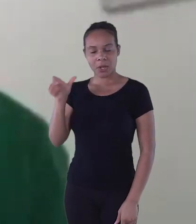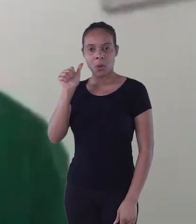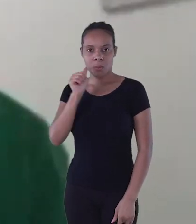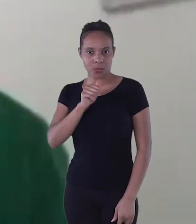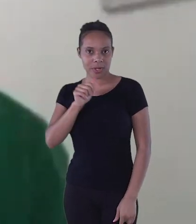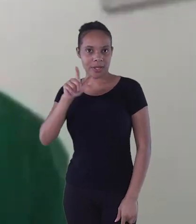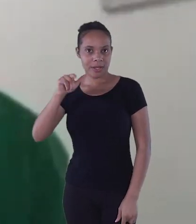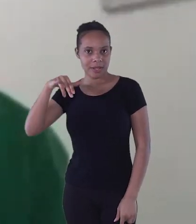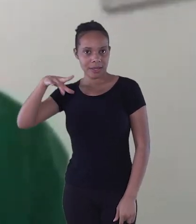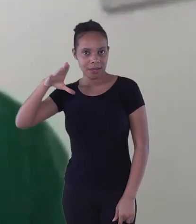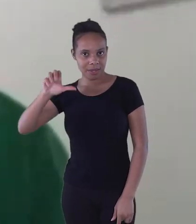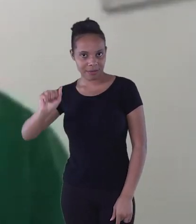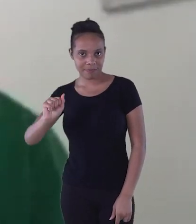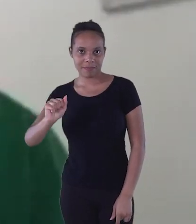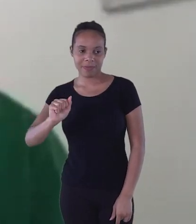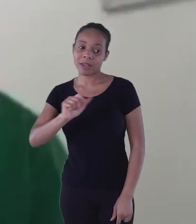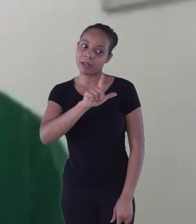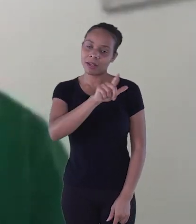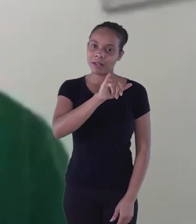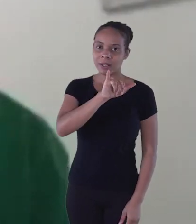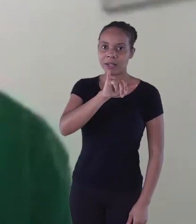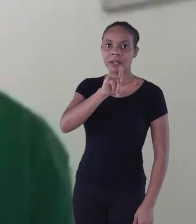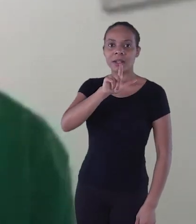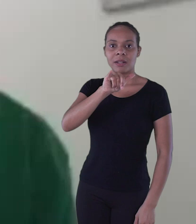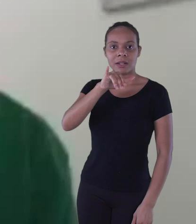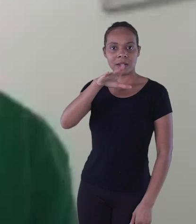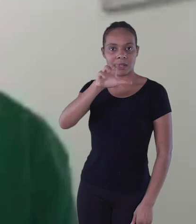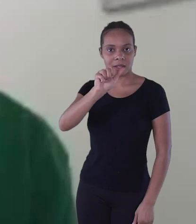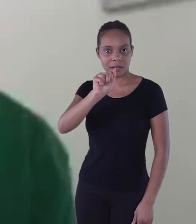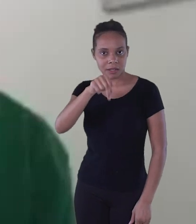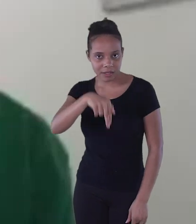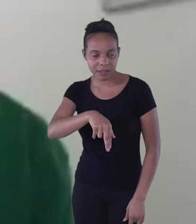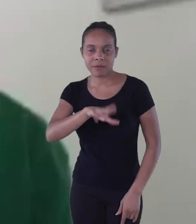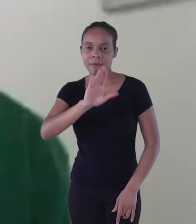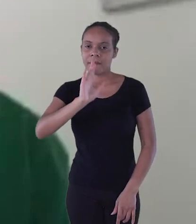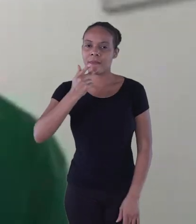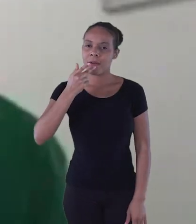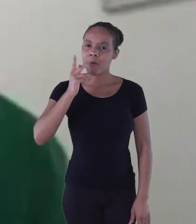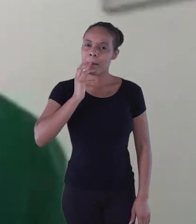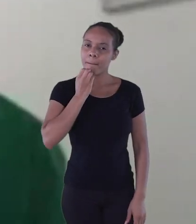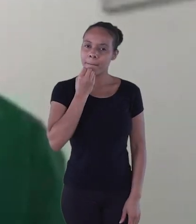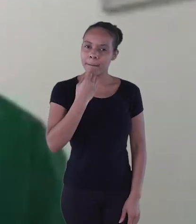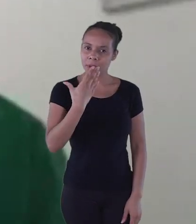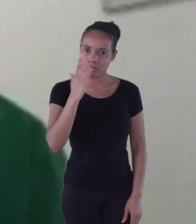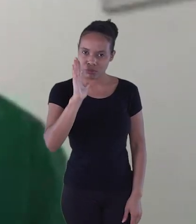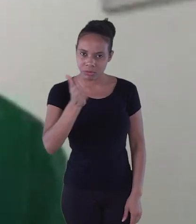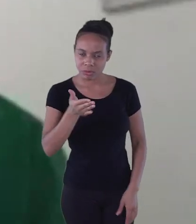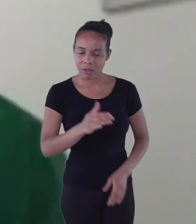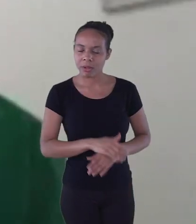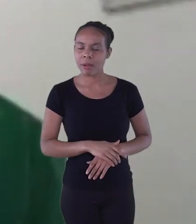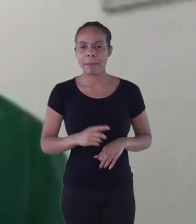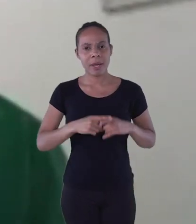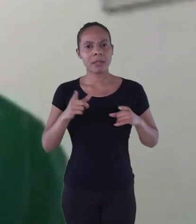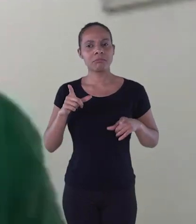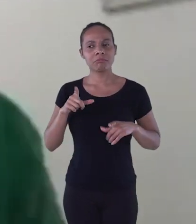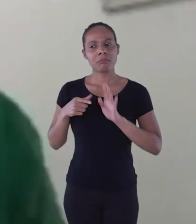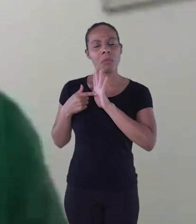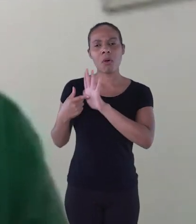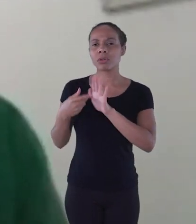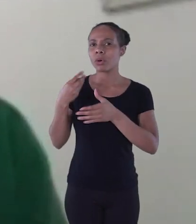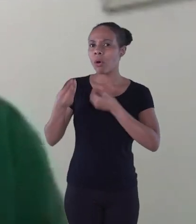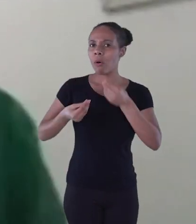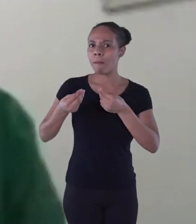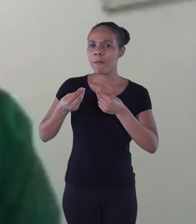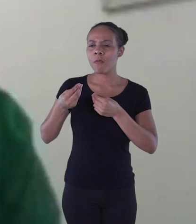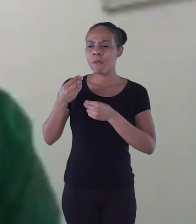a Lília falou muito bem, também chama atenção para outros aspectos dessa invisibilidade da população negra,